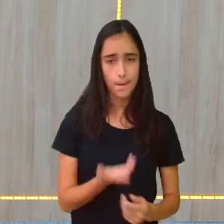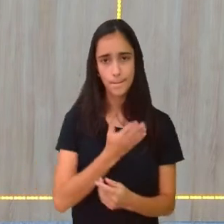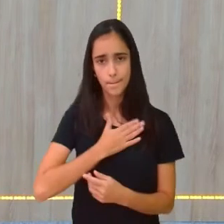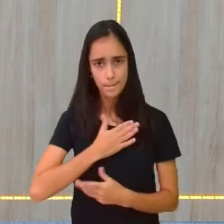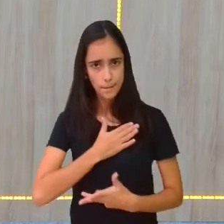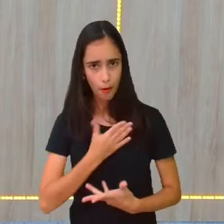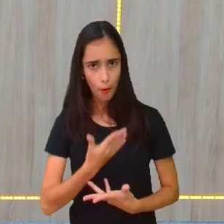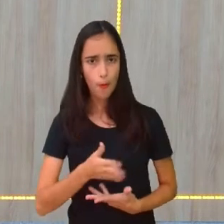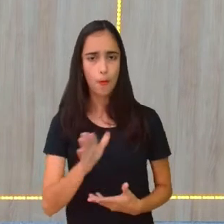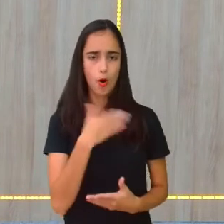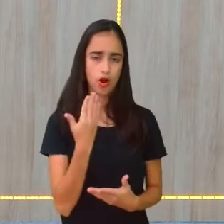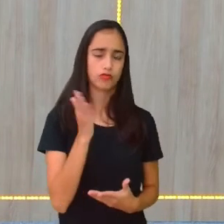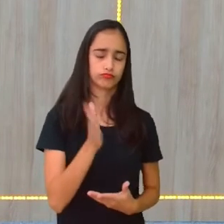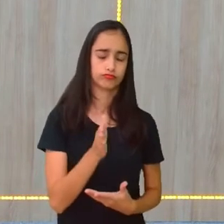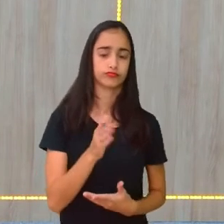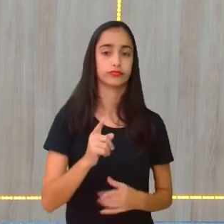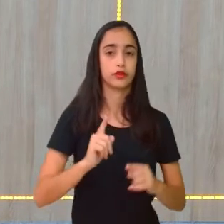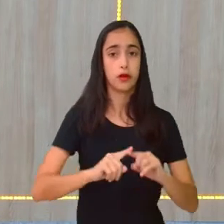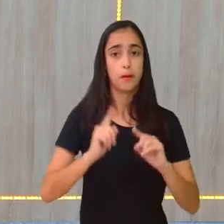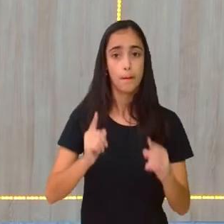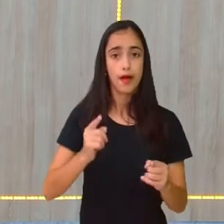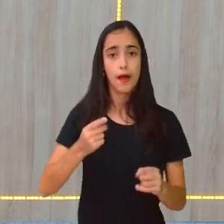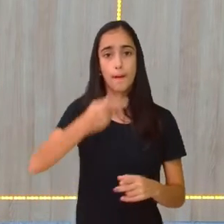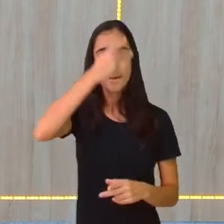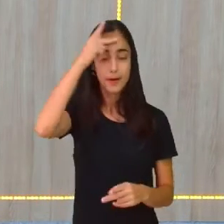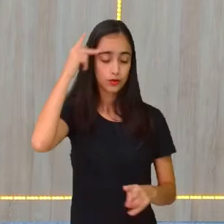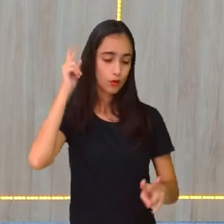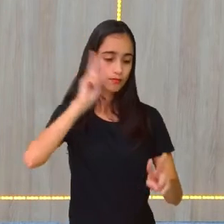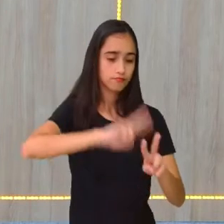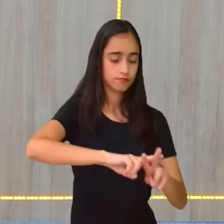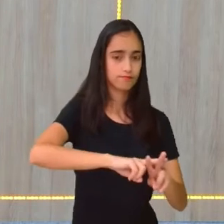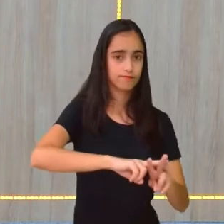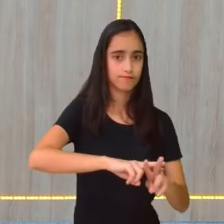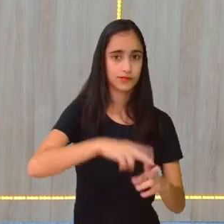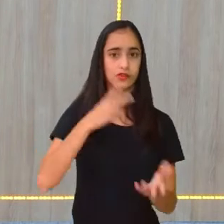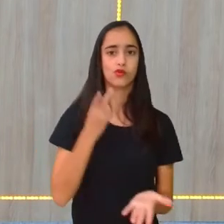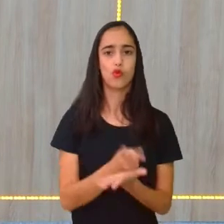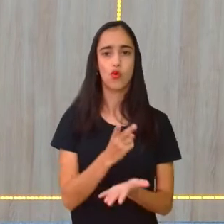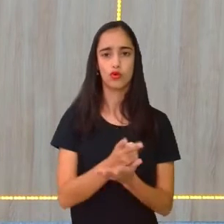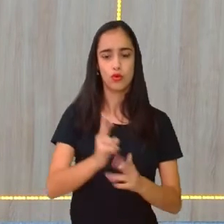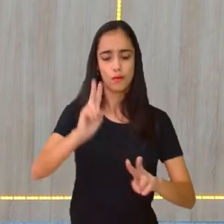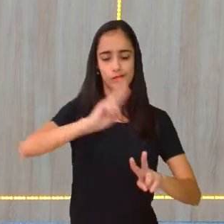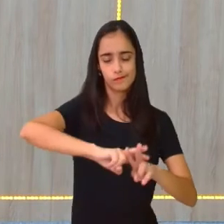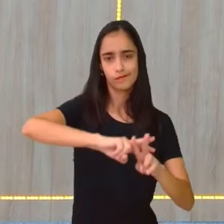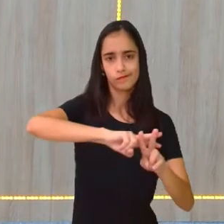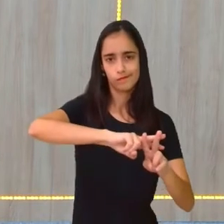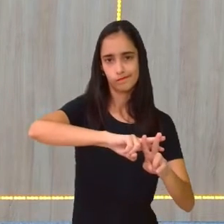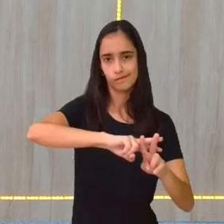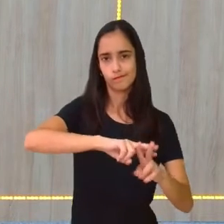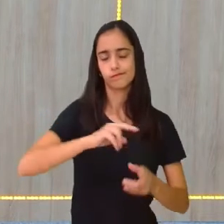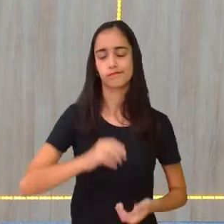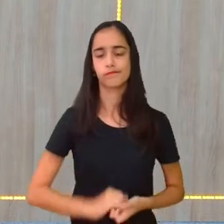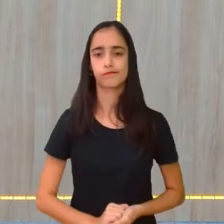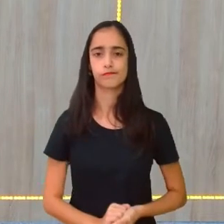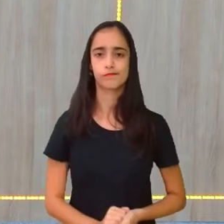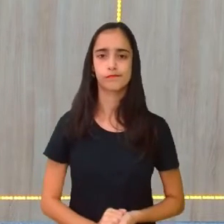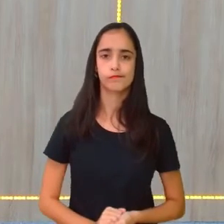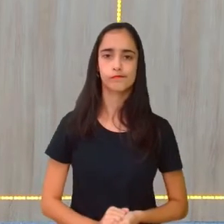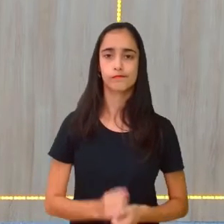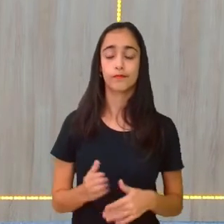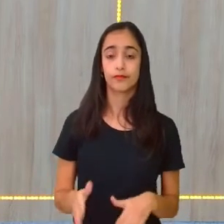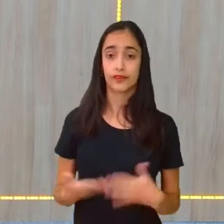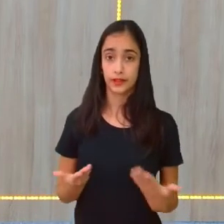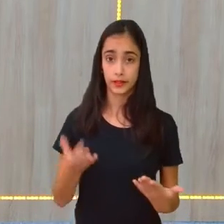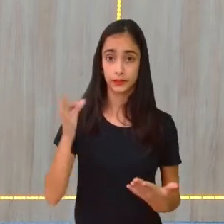assassinado, e o criminoso foi pego e está cumprindo cana, está cumprindo cadeia, certo?